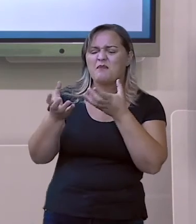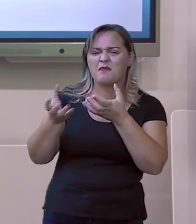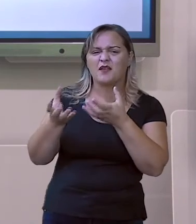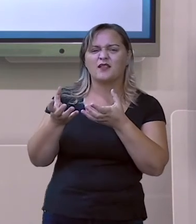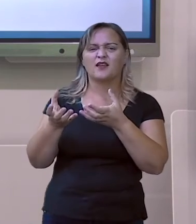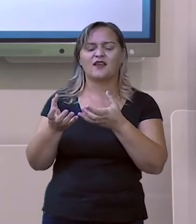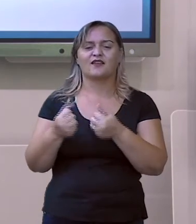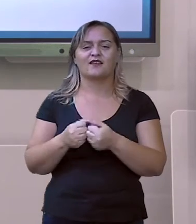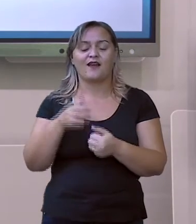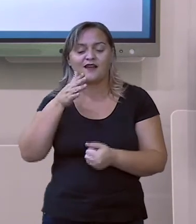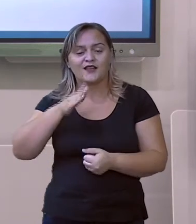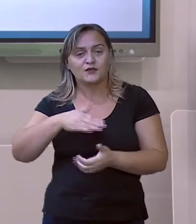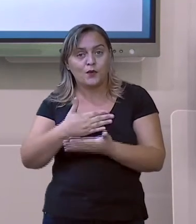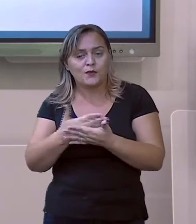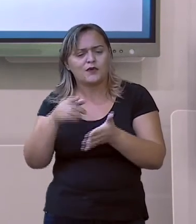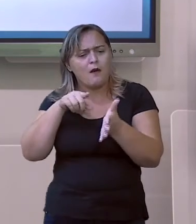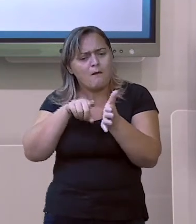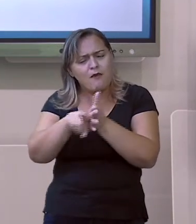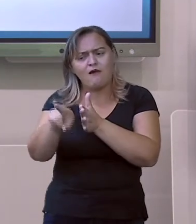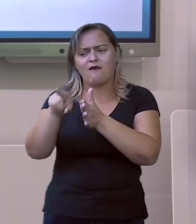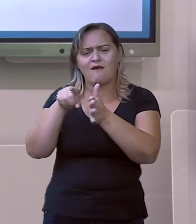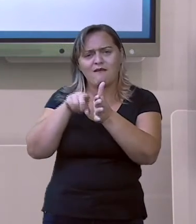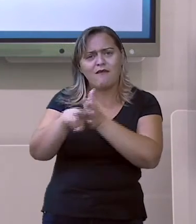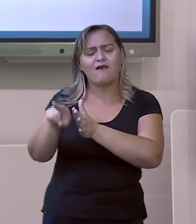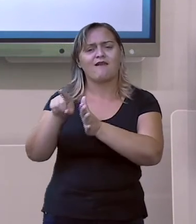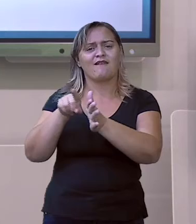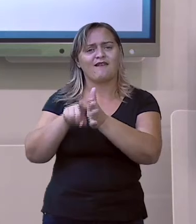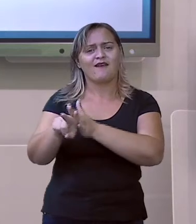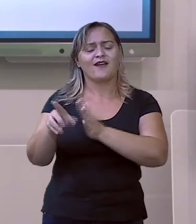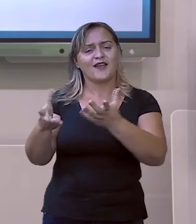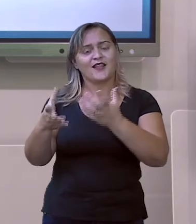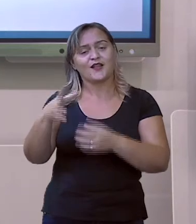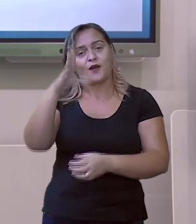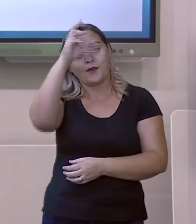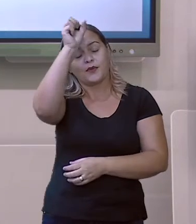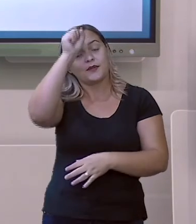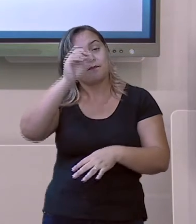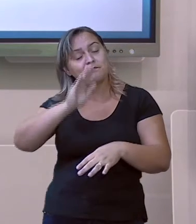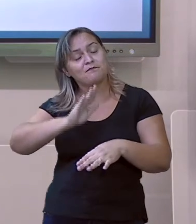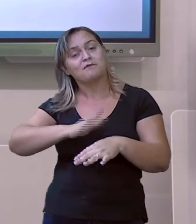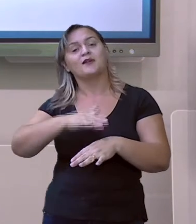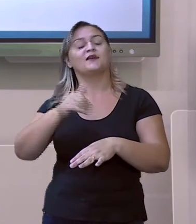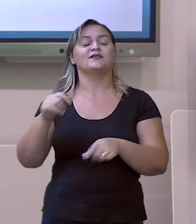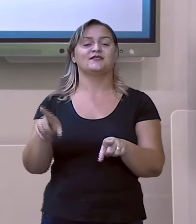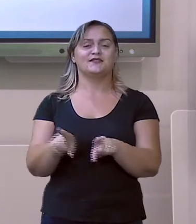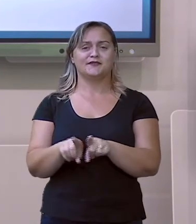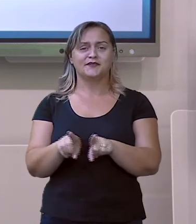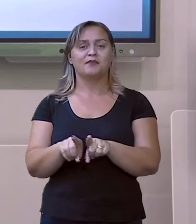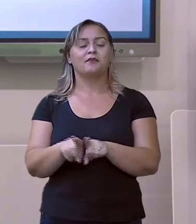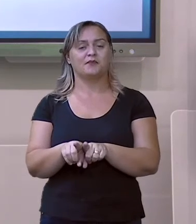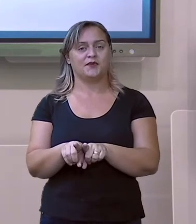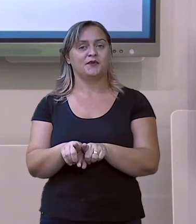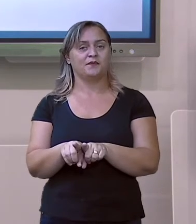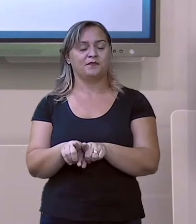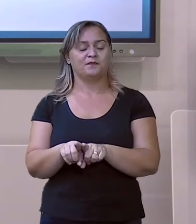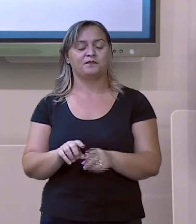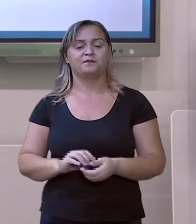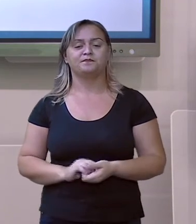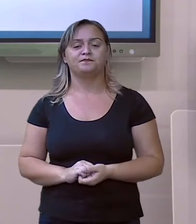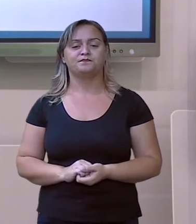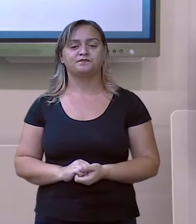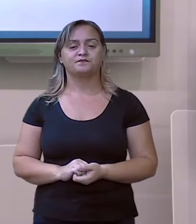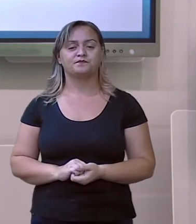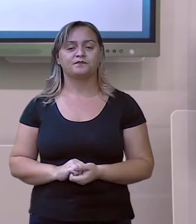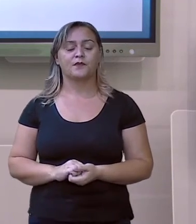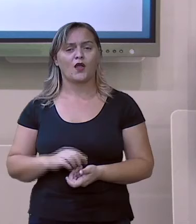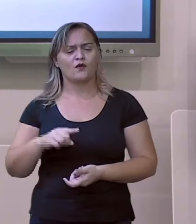ou diferentes todos os dias, né? A leitura é uma excelente maneira de você encorajar a fala da sua criança. E você sabia